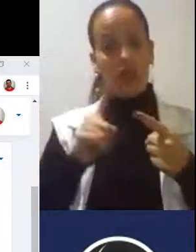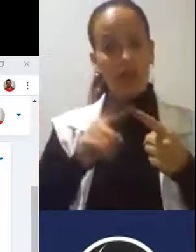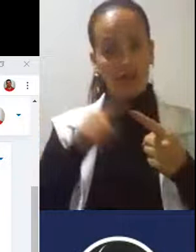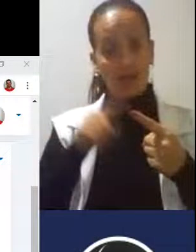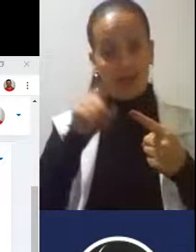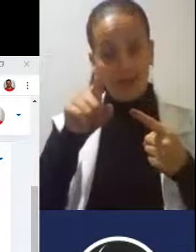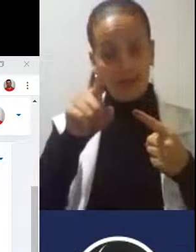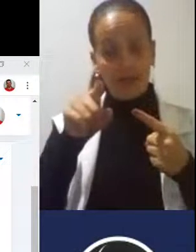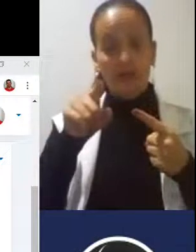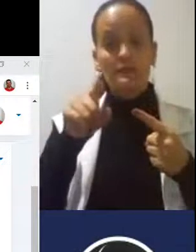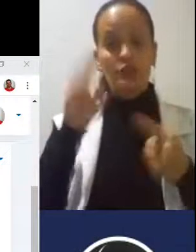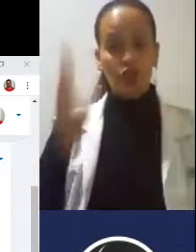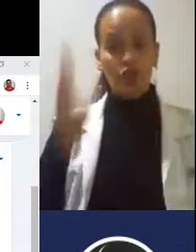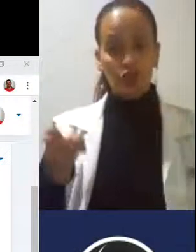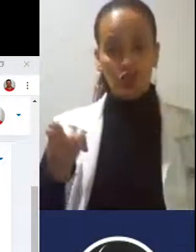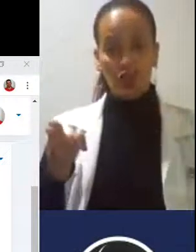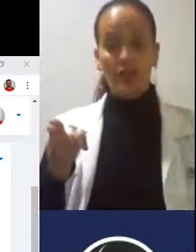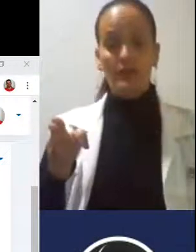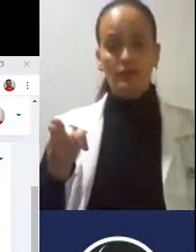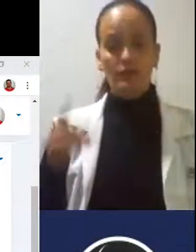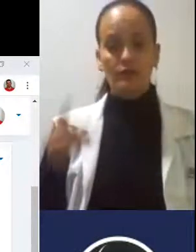Vou tentar fazer aqui com vocês